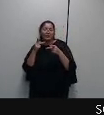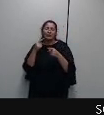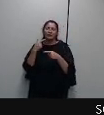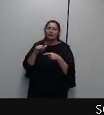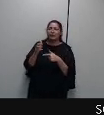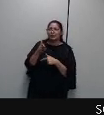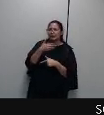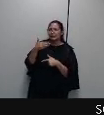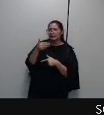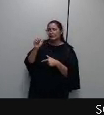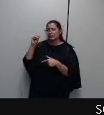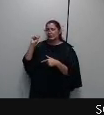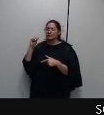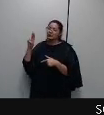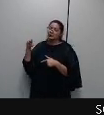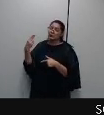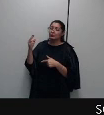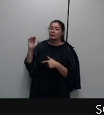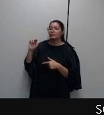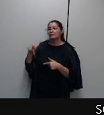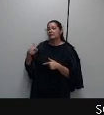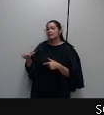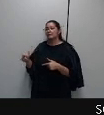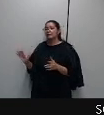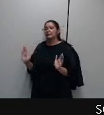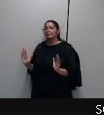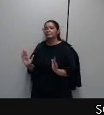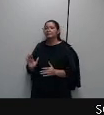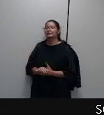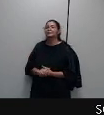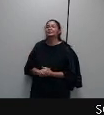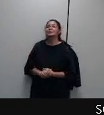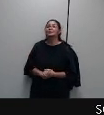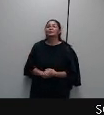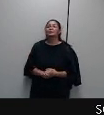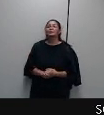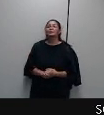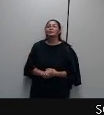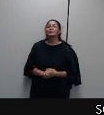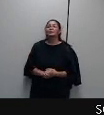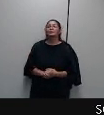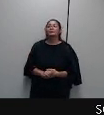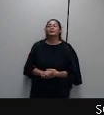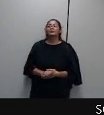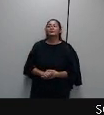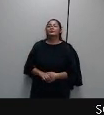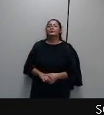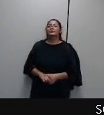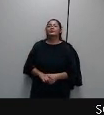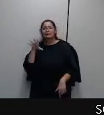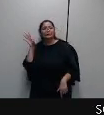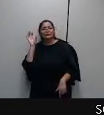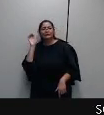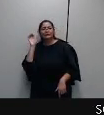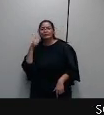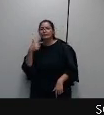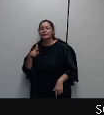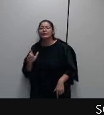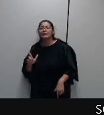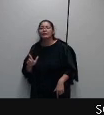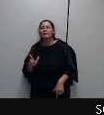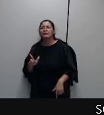hora e ainda não estamos ouvindo minhas tua opinião